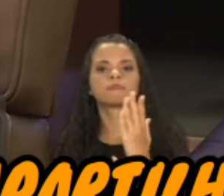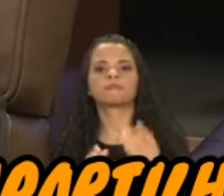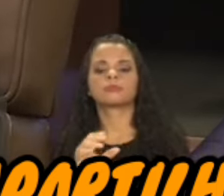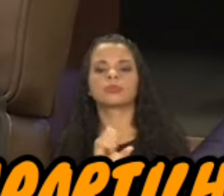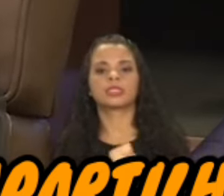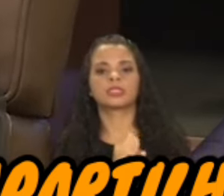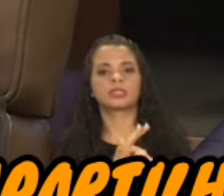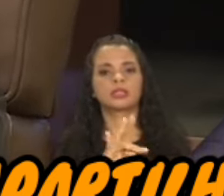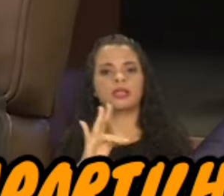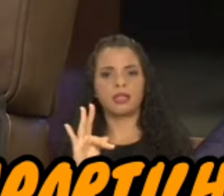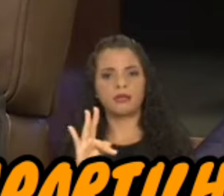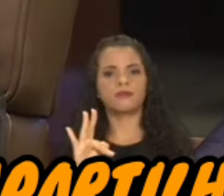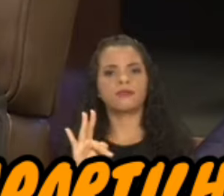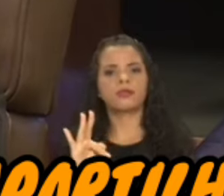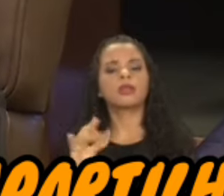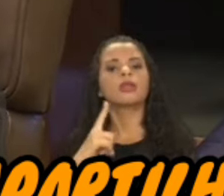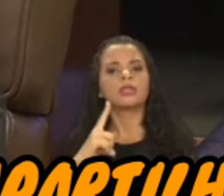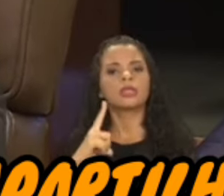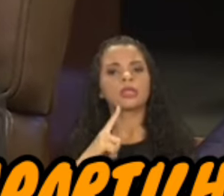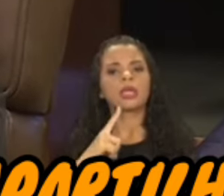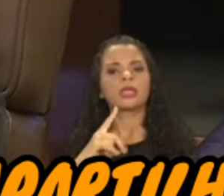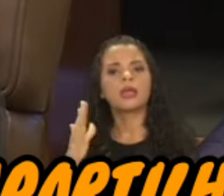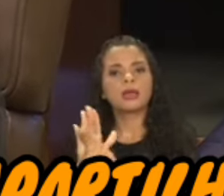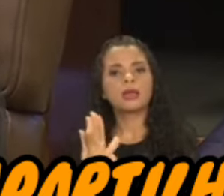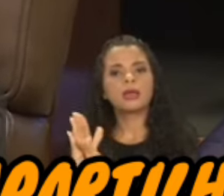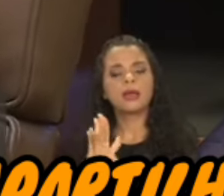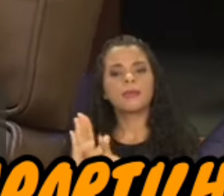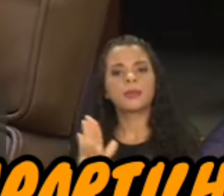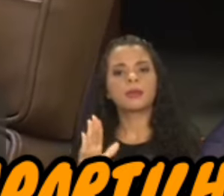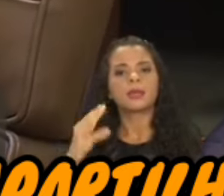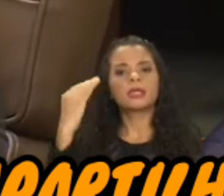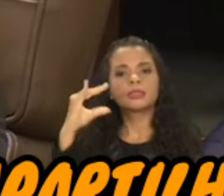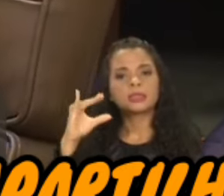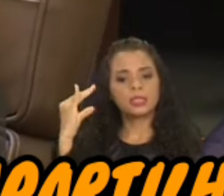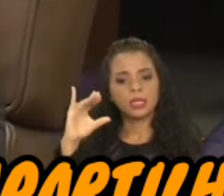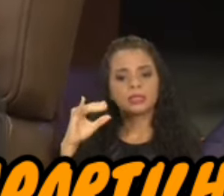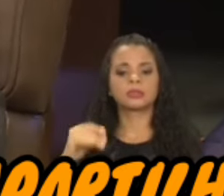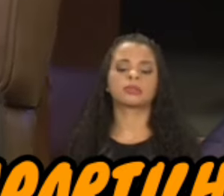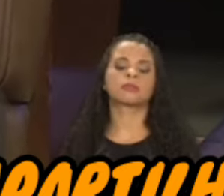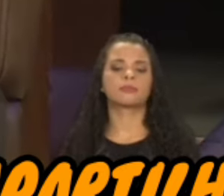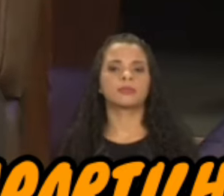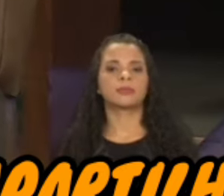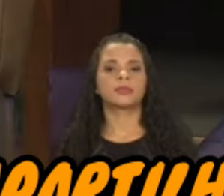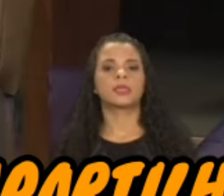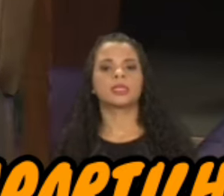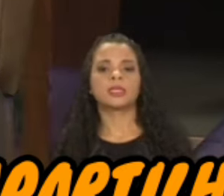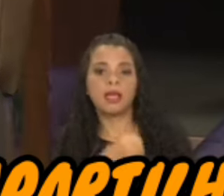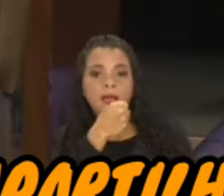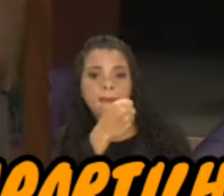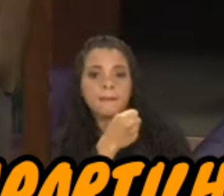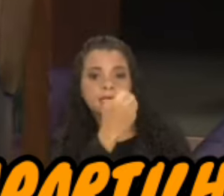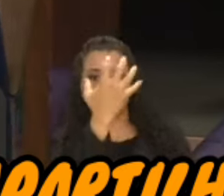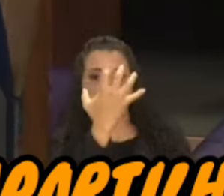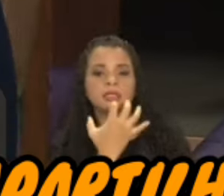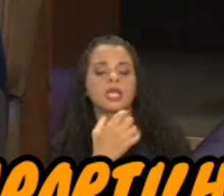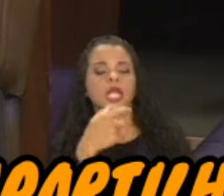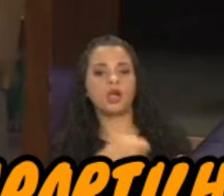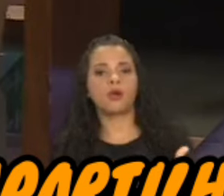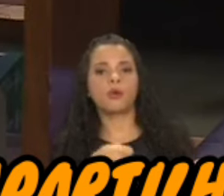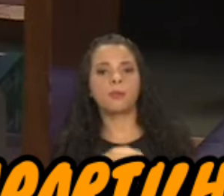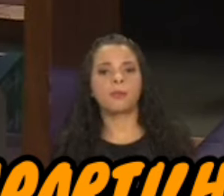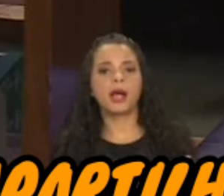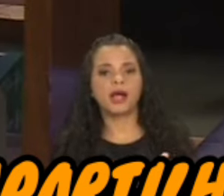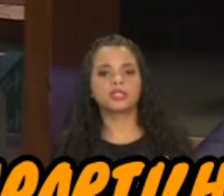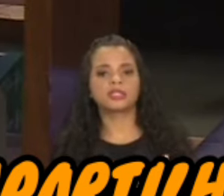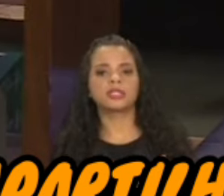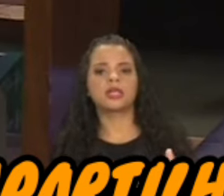no canal. Aperta no like e deixa comentário pra fortalecer nós engajamento. Tá ligado? Pode comentar qualquer coisa na dúvida. Um viva Lula, um